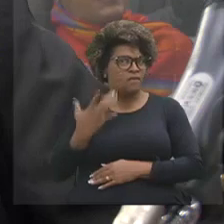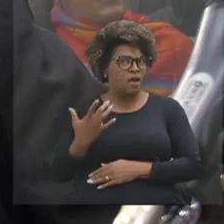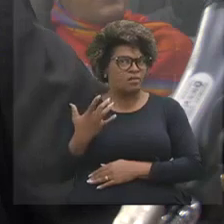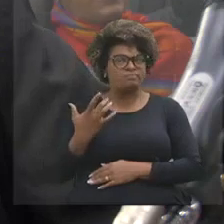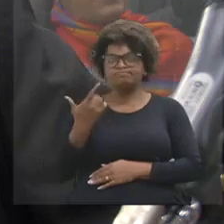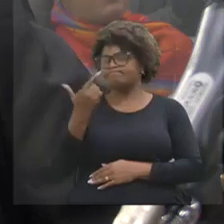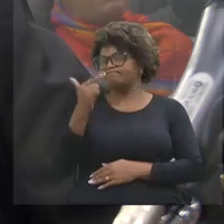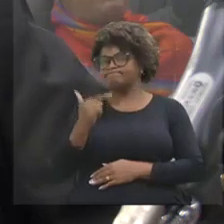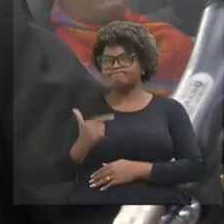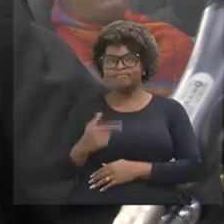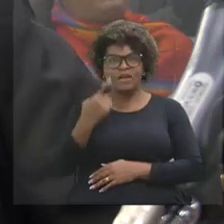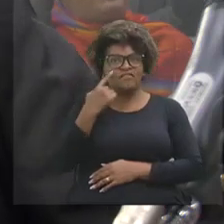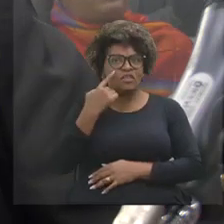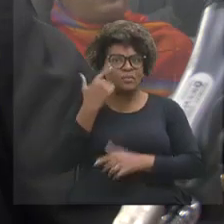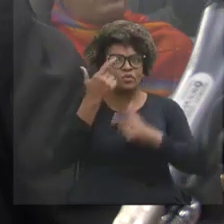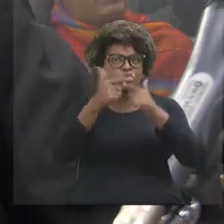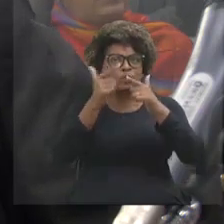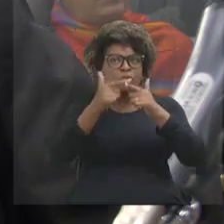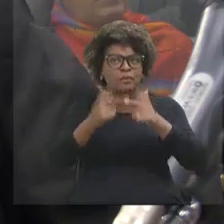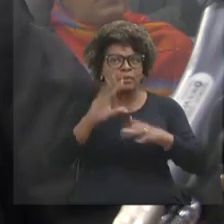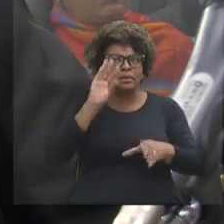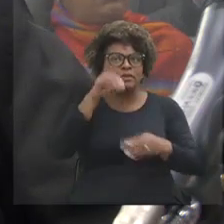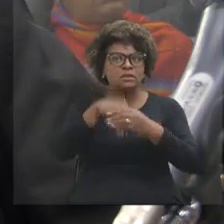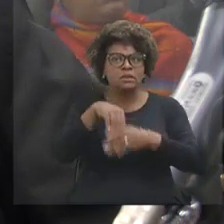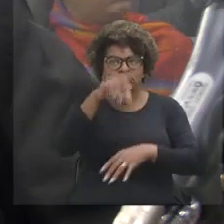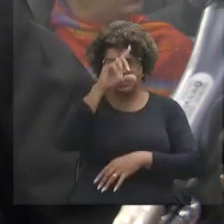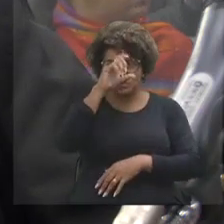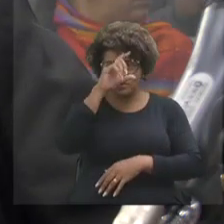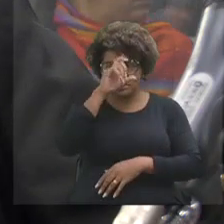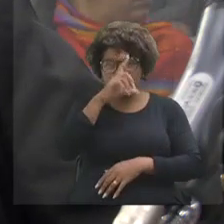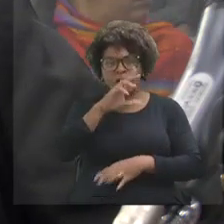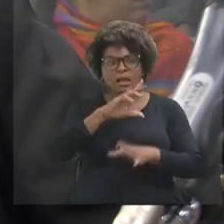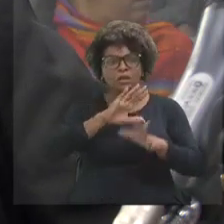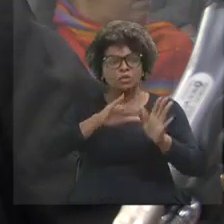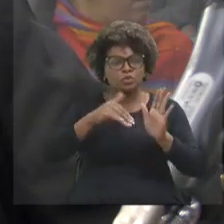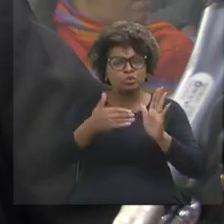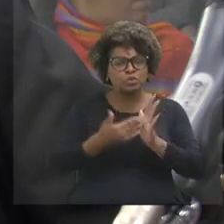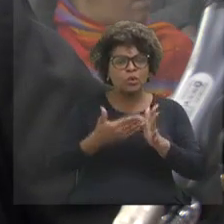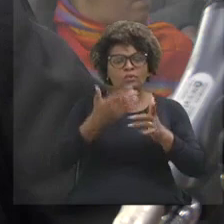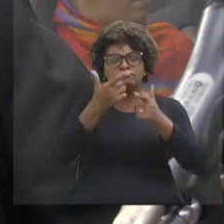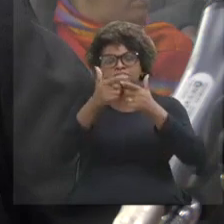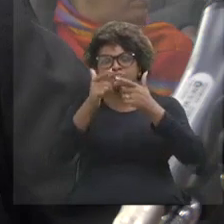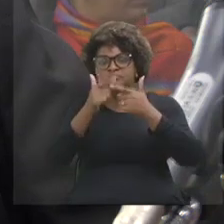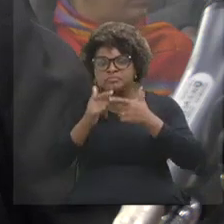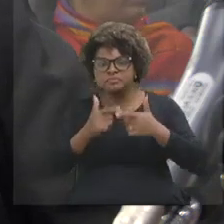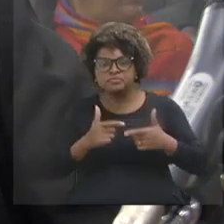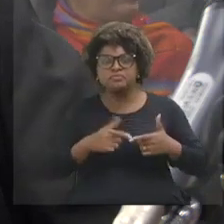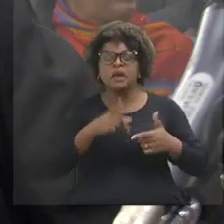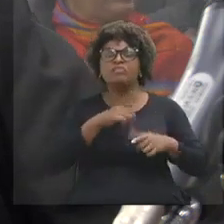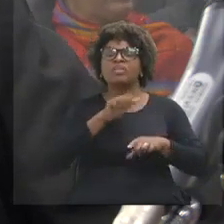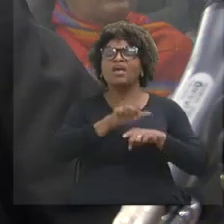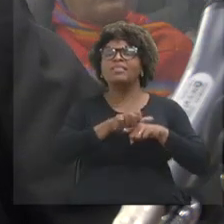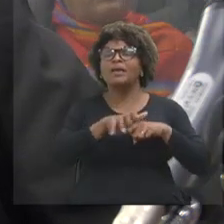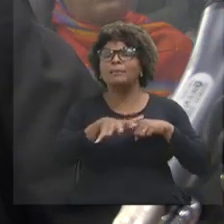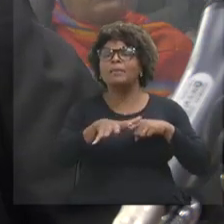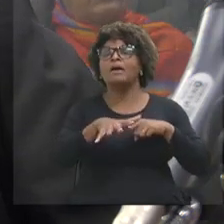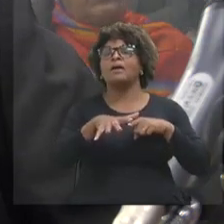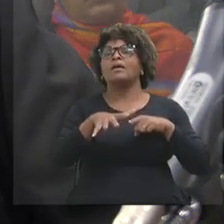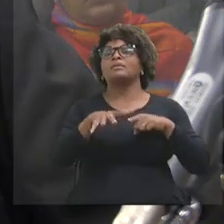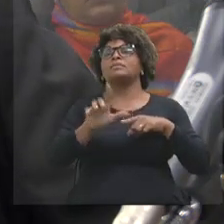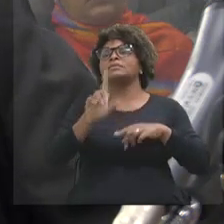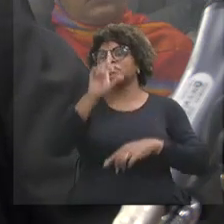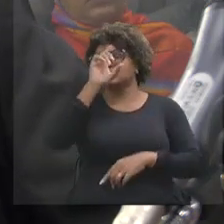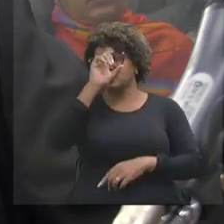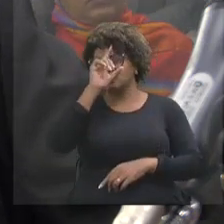o problema a nível dos hospitais o sufocamento dos hospitais estão passando sempre a gente tá recebendo lá demandas de hospitais com